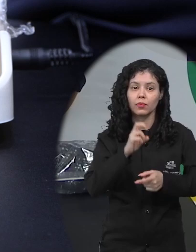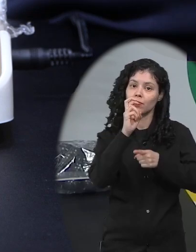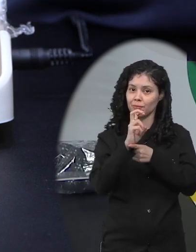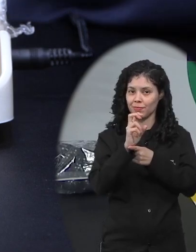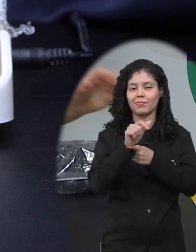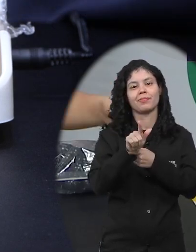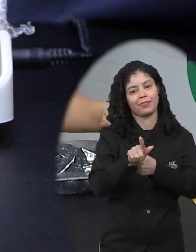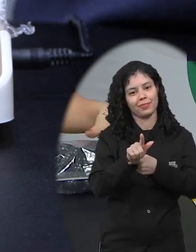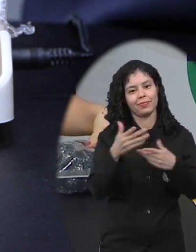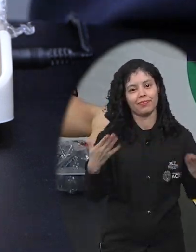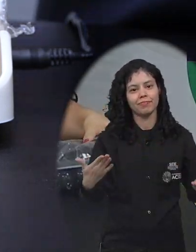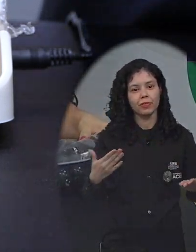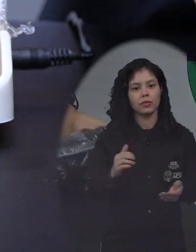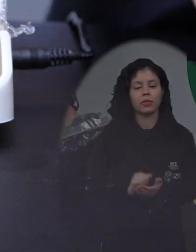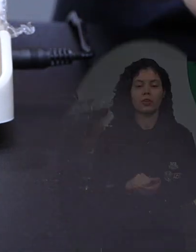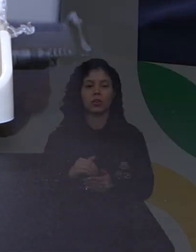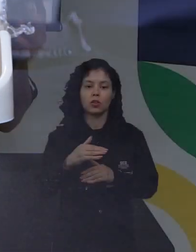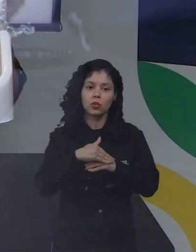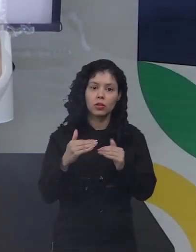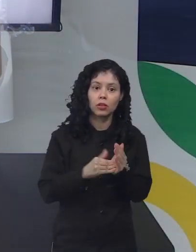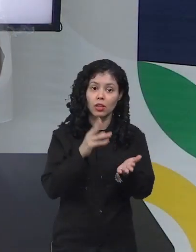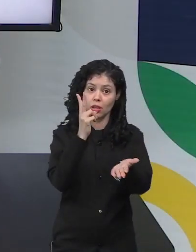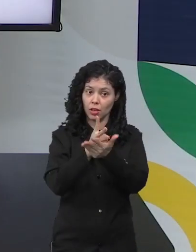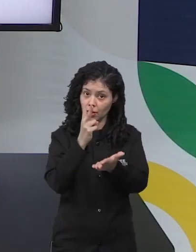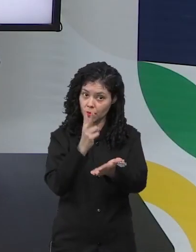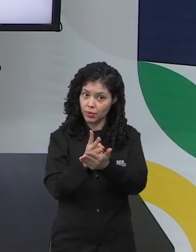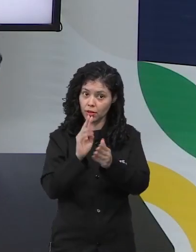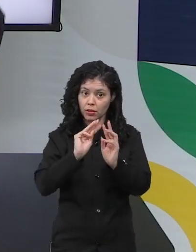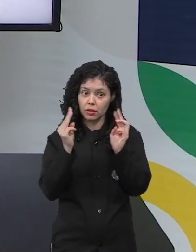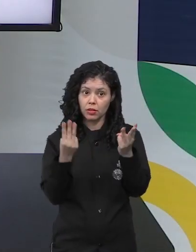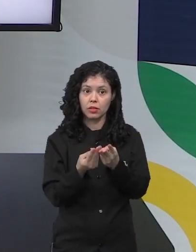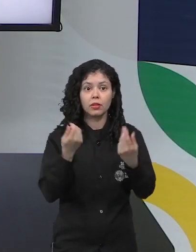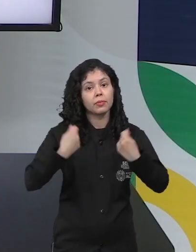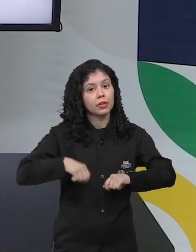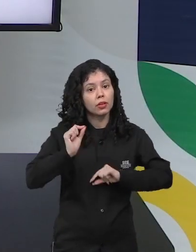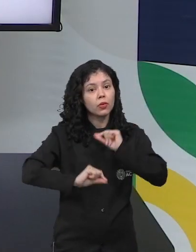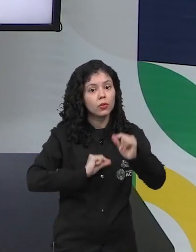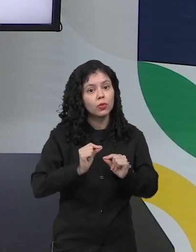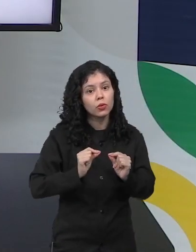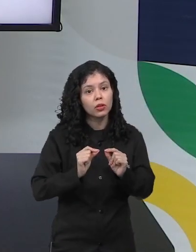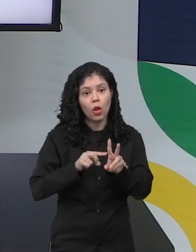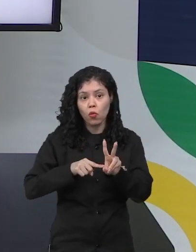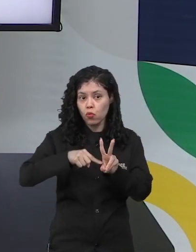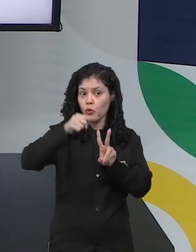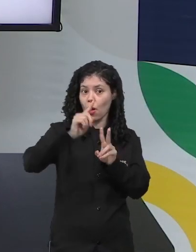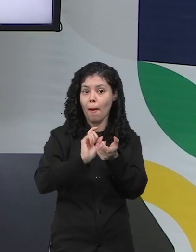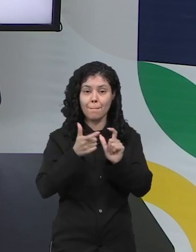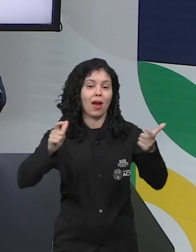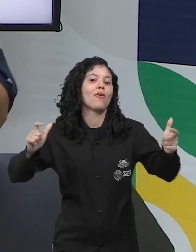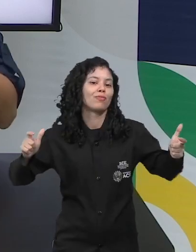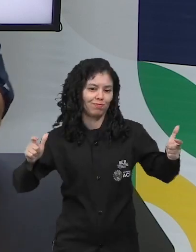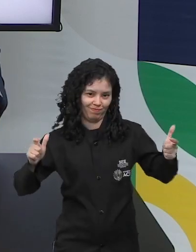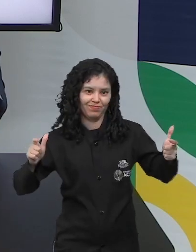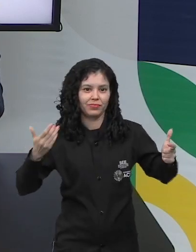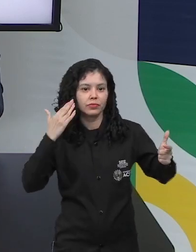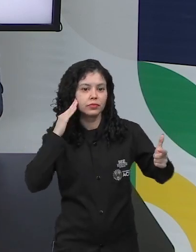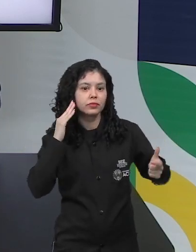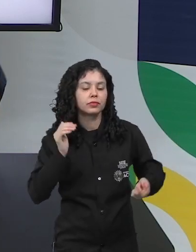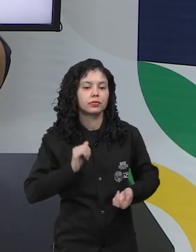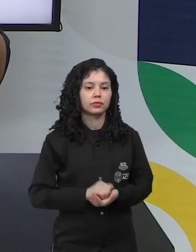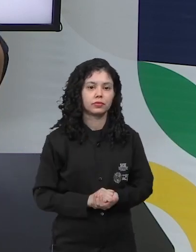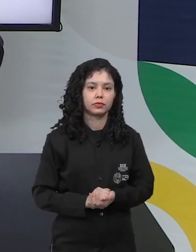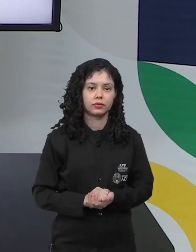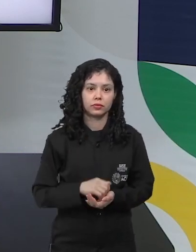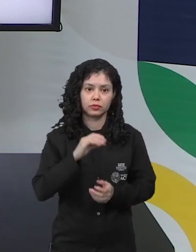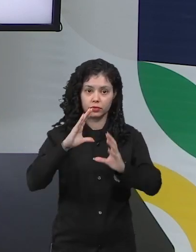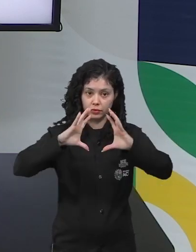5 gramas. Então, para que a gente tenha a mesma massa da bolinha, a gente vai precisar o quê? De um volume muito maior, né? Então, se a gente colocar